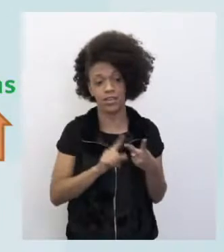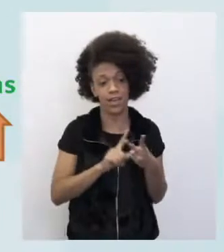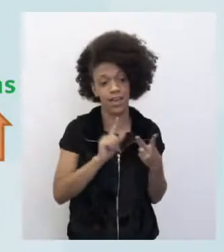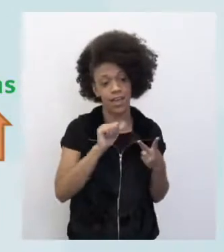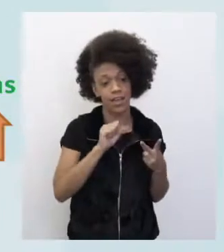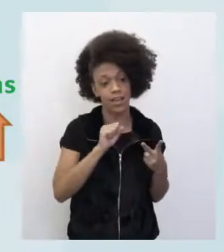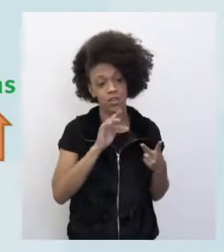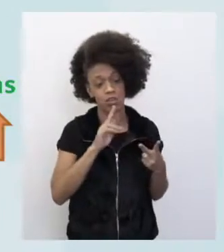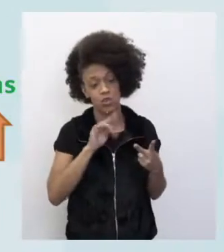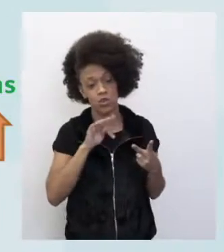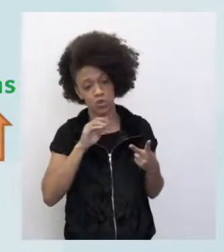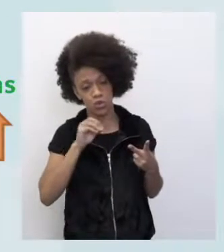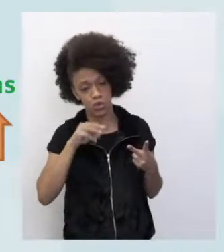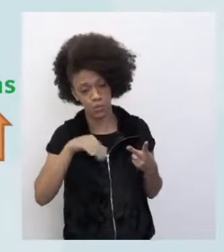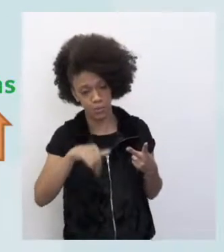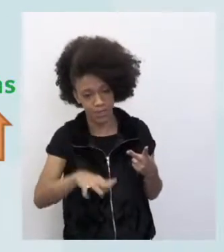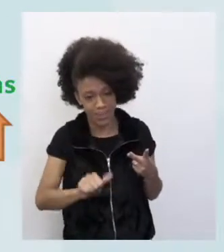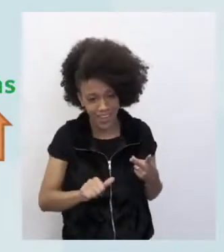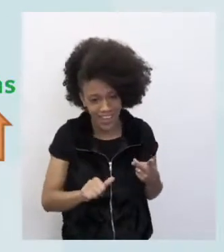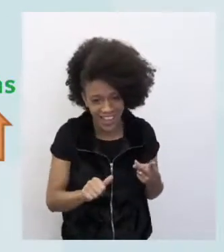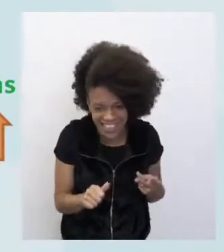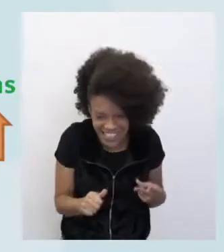A